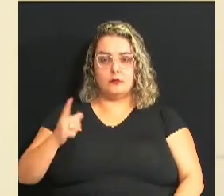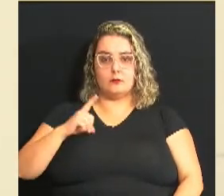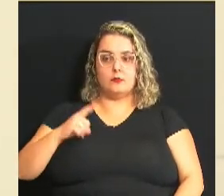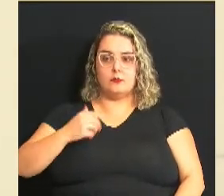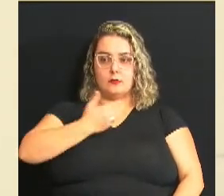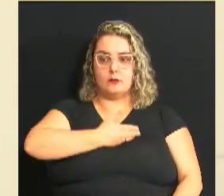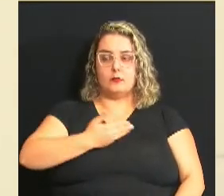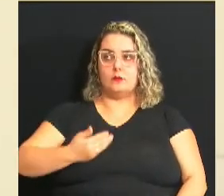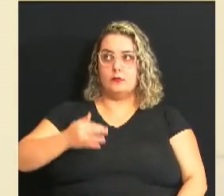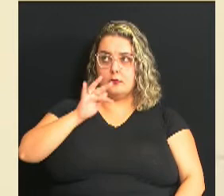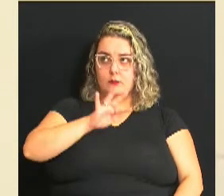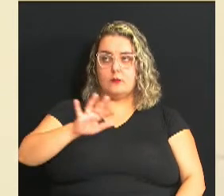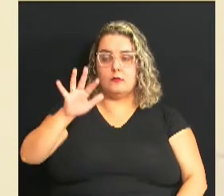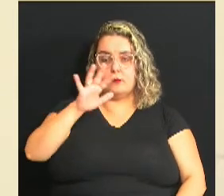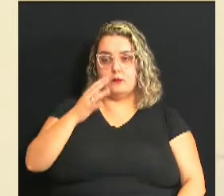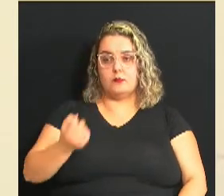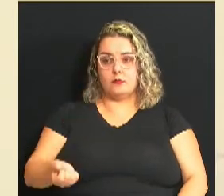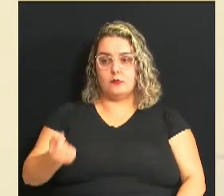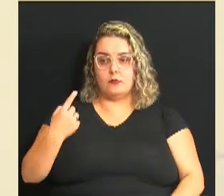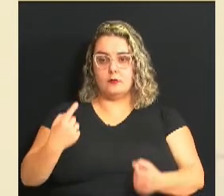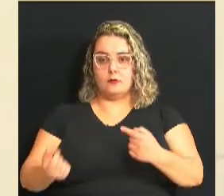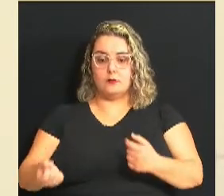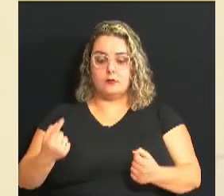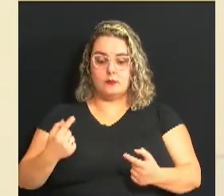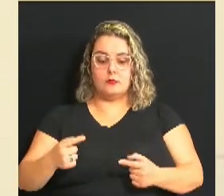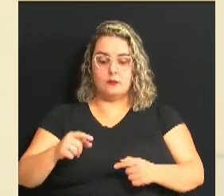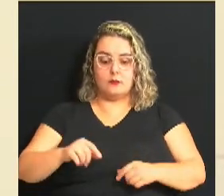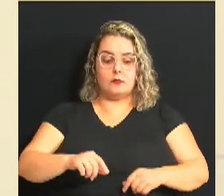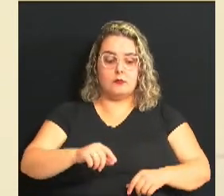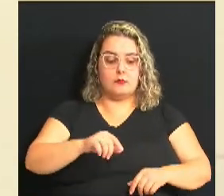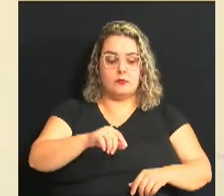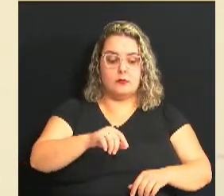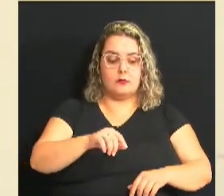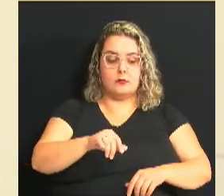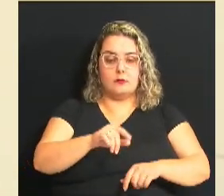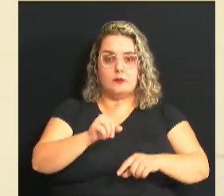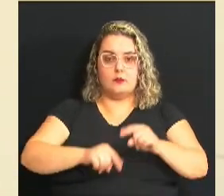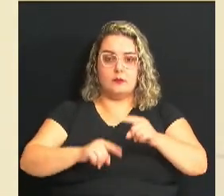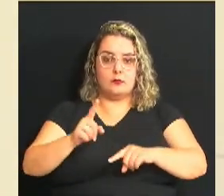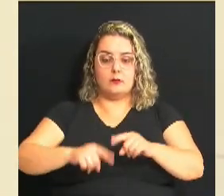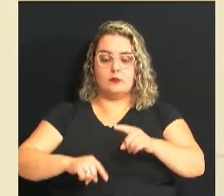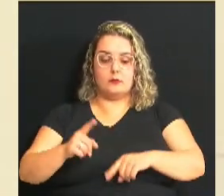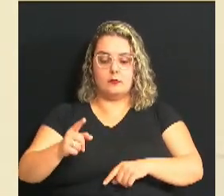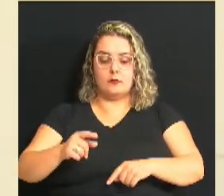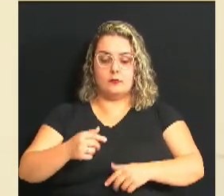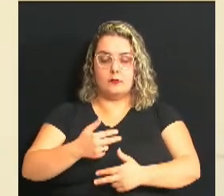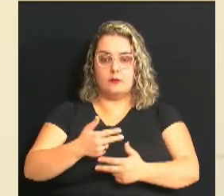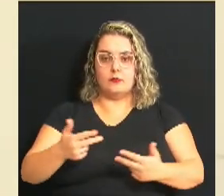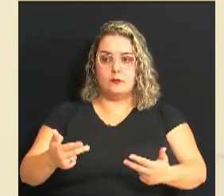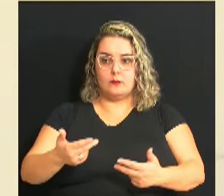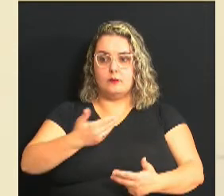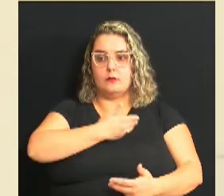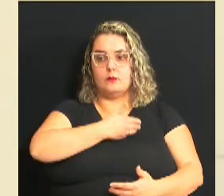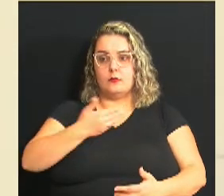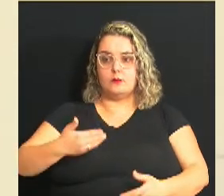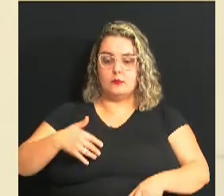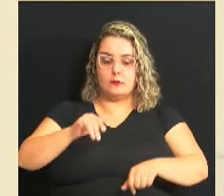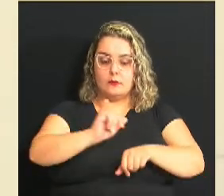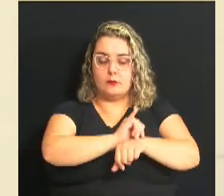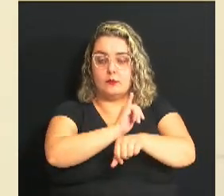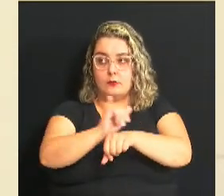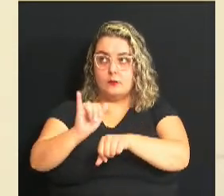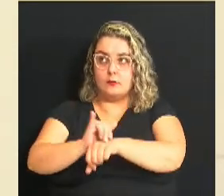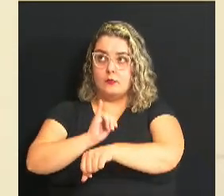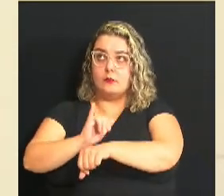história de alguns equipamentos públicos que são feitos a gerência por meio de OS. A gente também tem